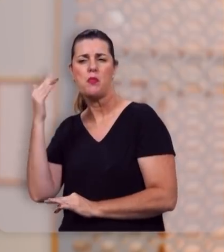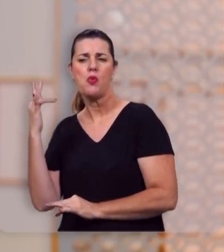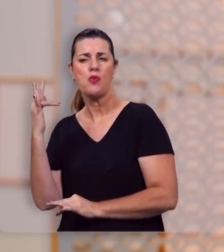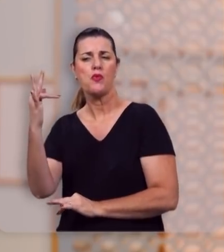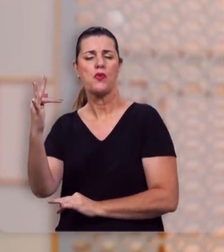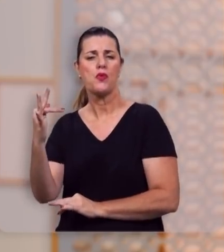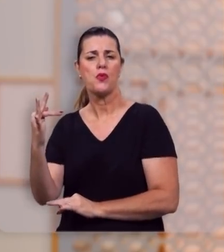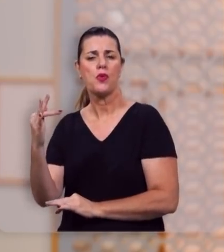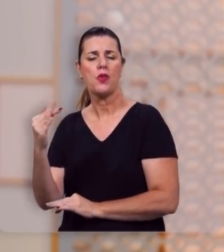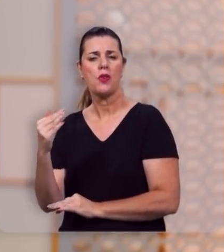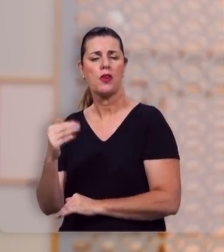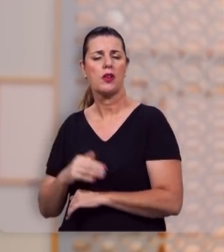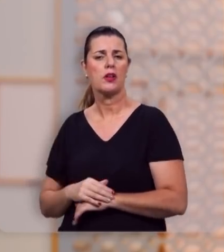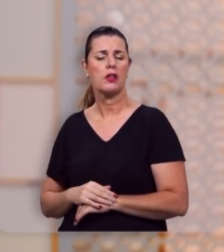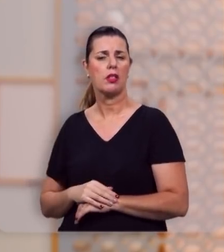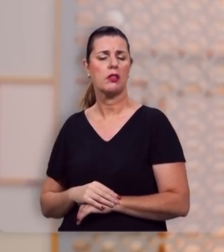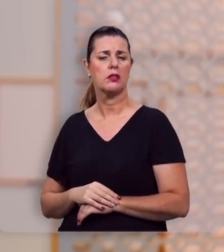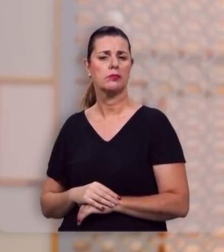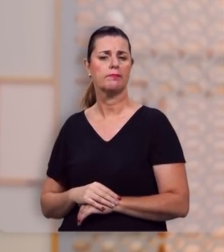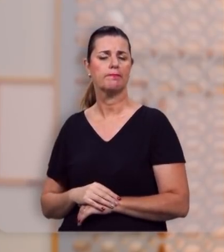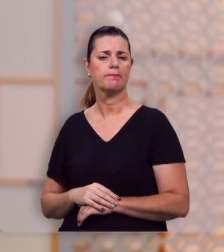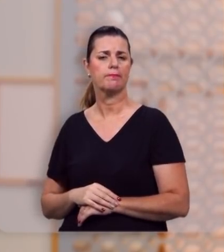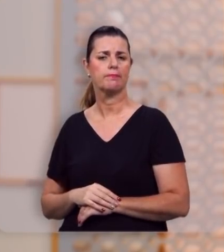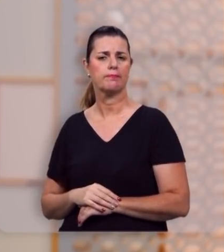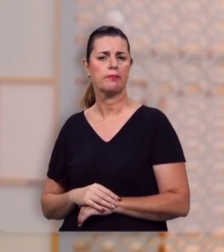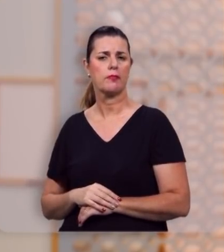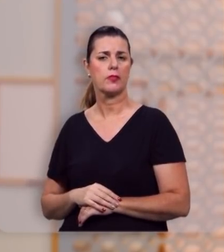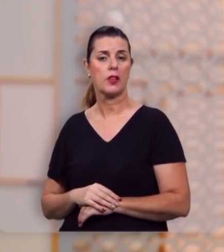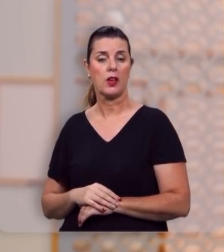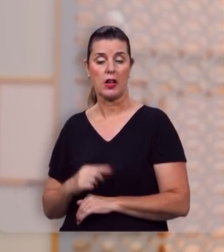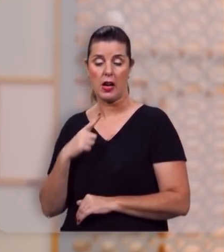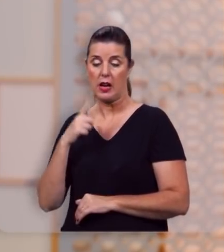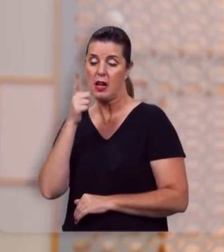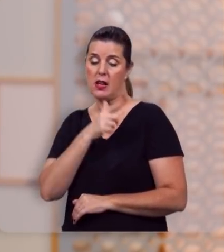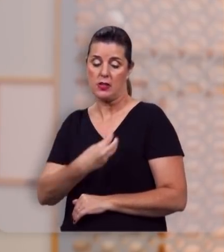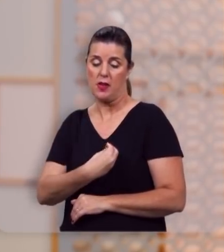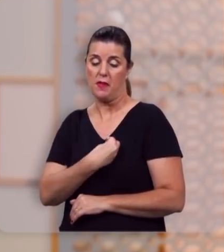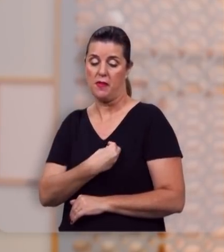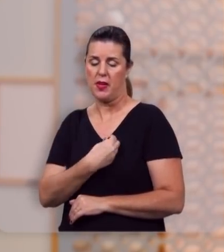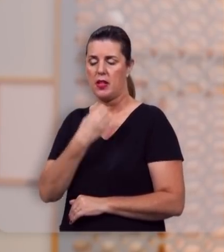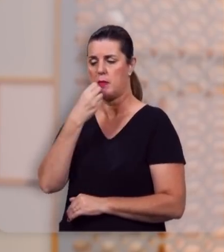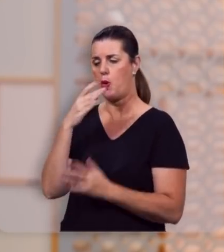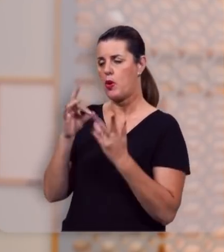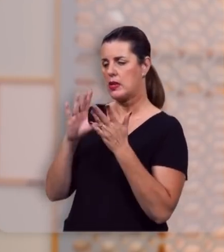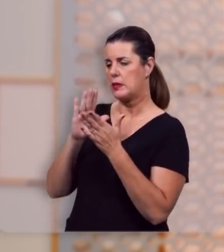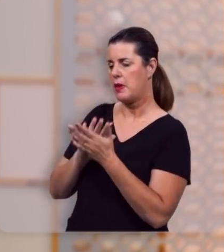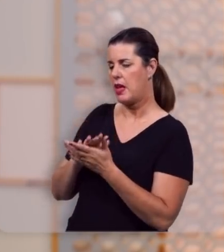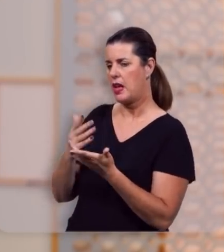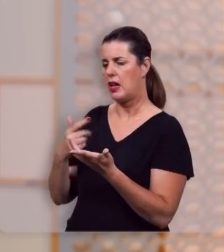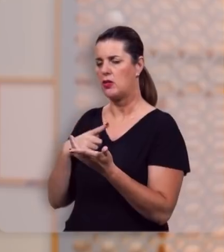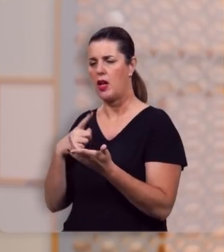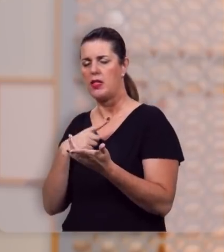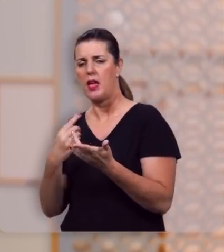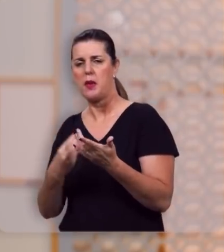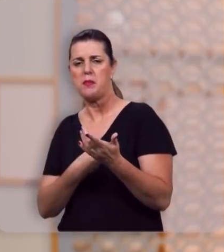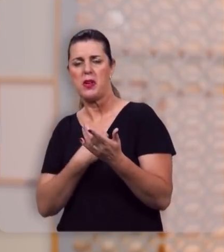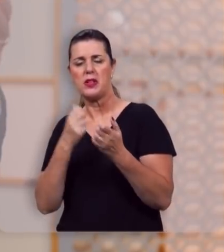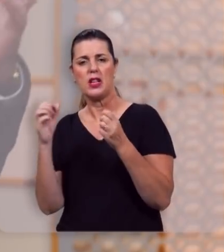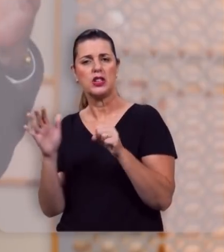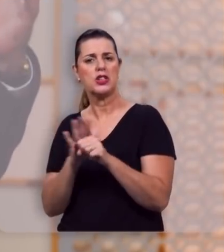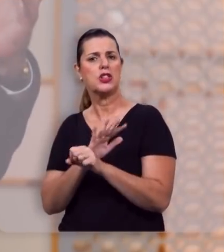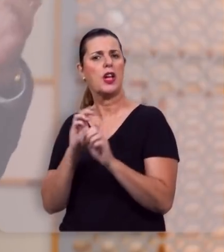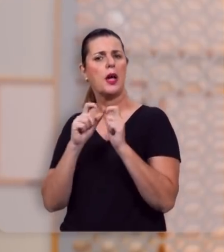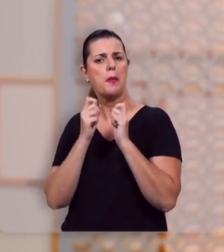vida, tivesse sucesso na caminhada, fosse bem-sucedido no casamento ou tivesse uma vida